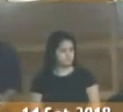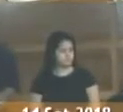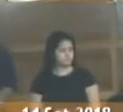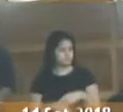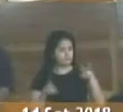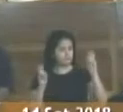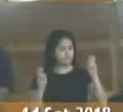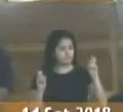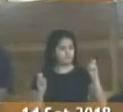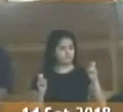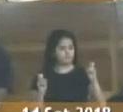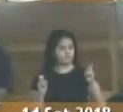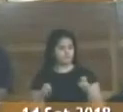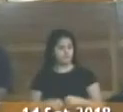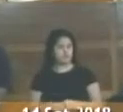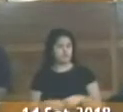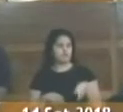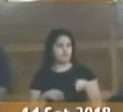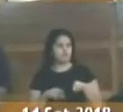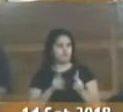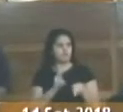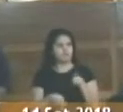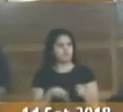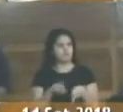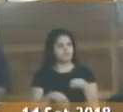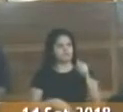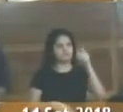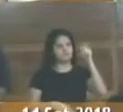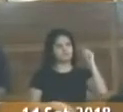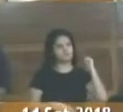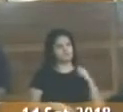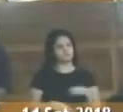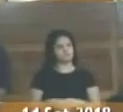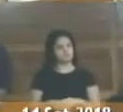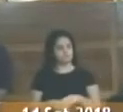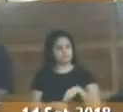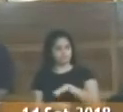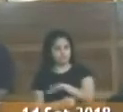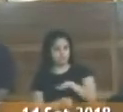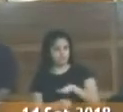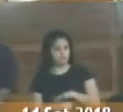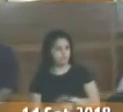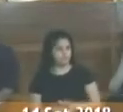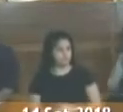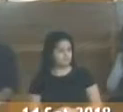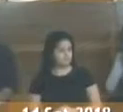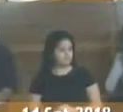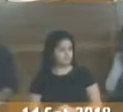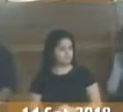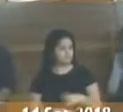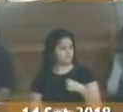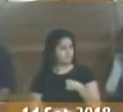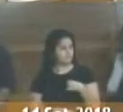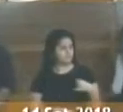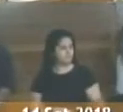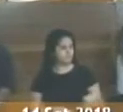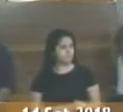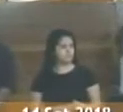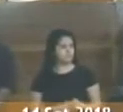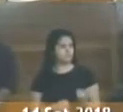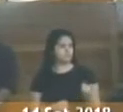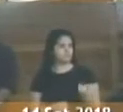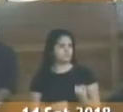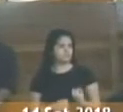tema Situação dos Povos Tradicionais e Caiçaras na Baía de Ilha Grande. Aproveito para agradecer